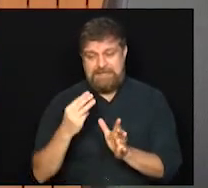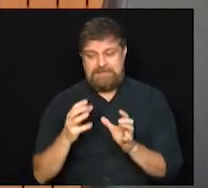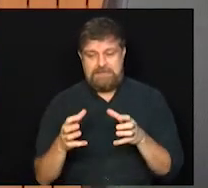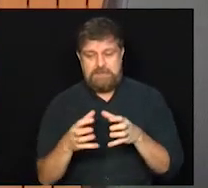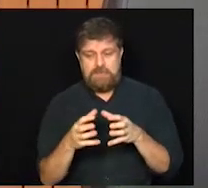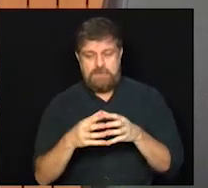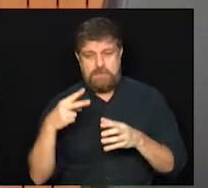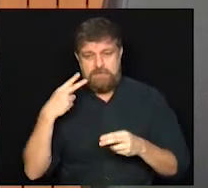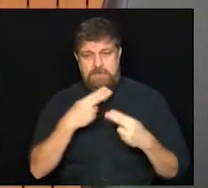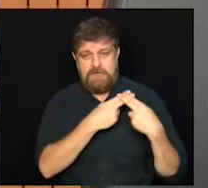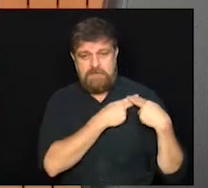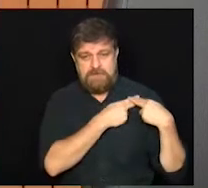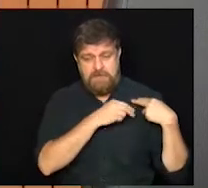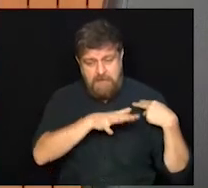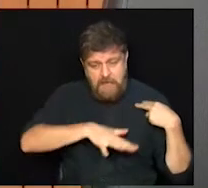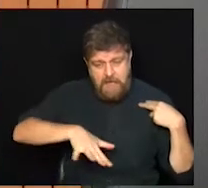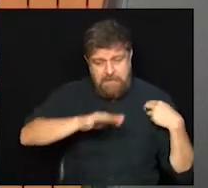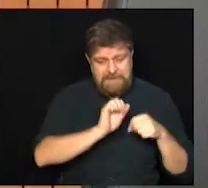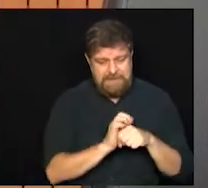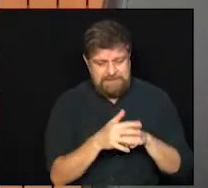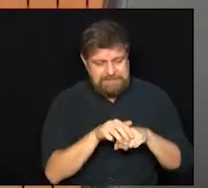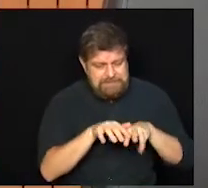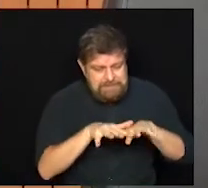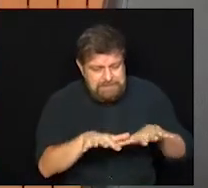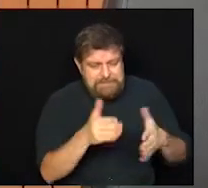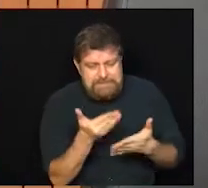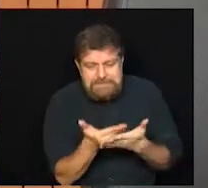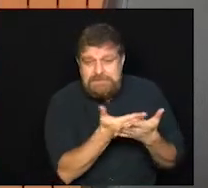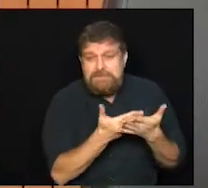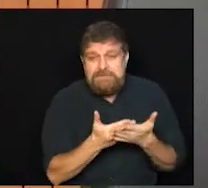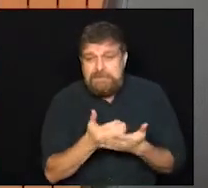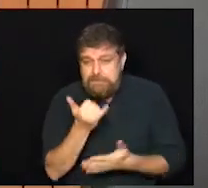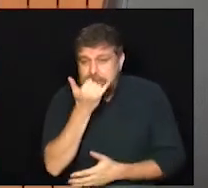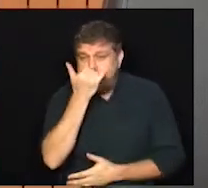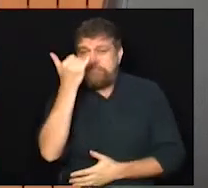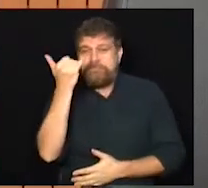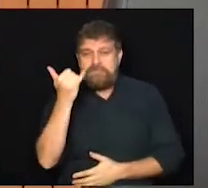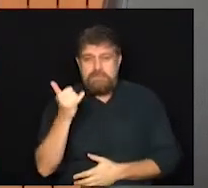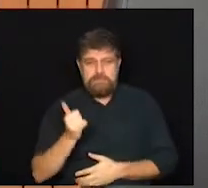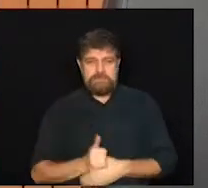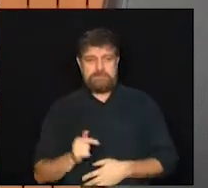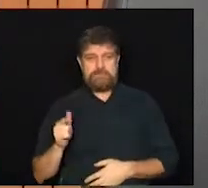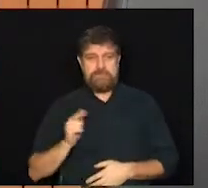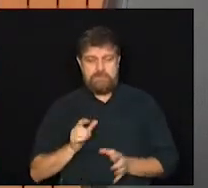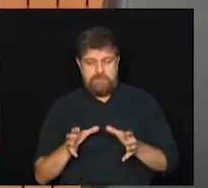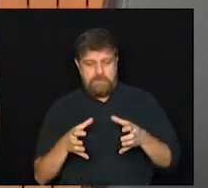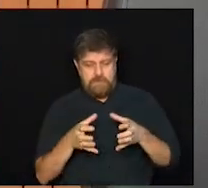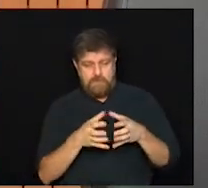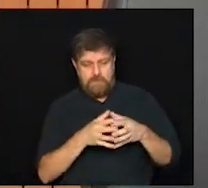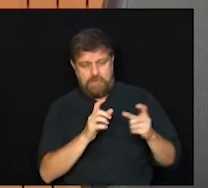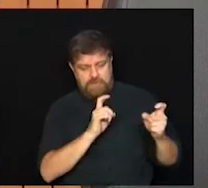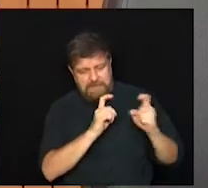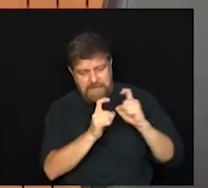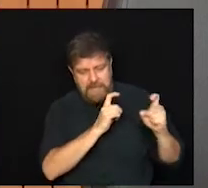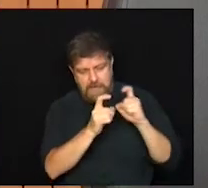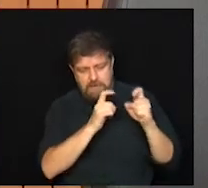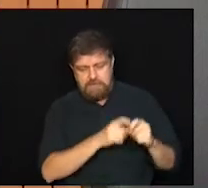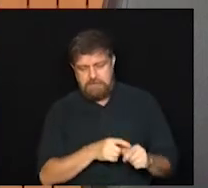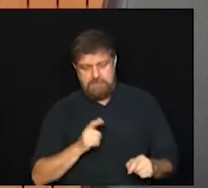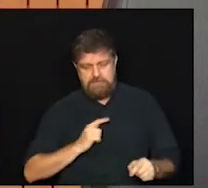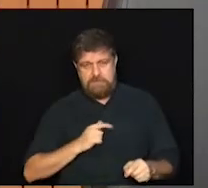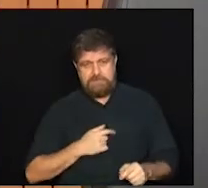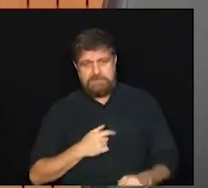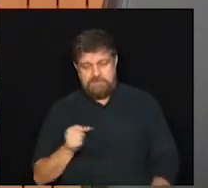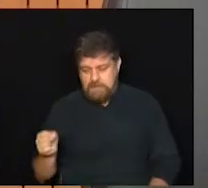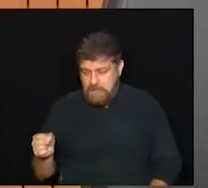os impactos da pandemia da Covid-19. E a comissão, a cada encontro, vai buscar